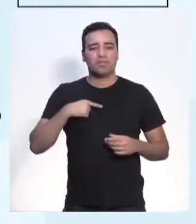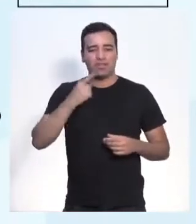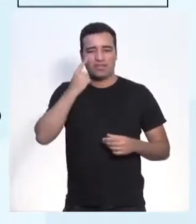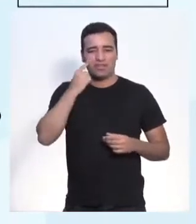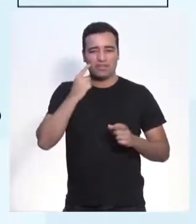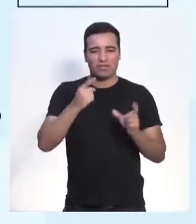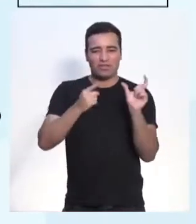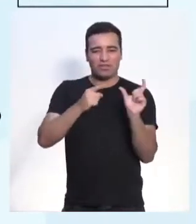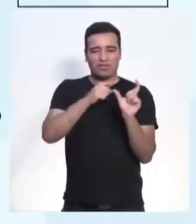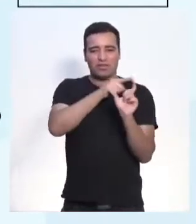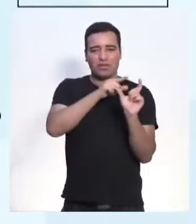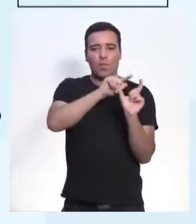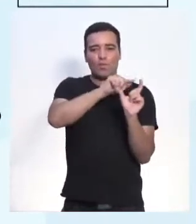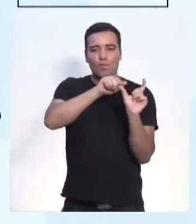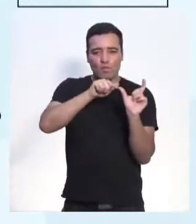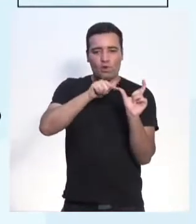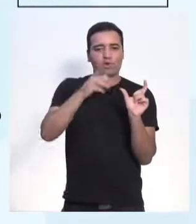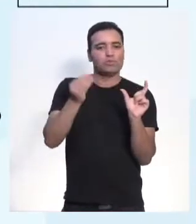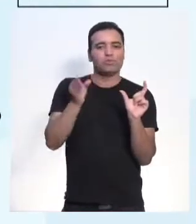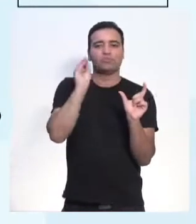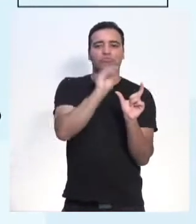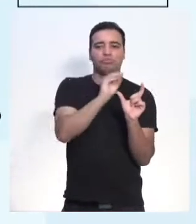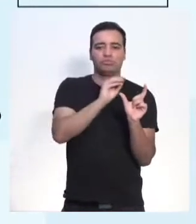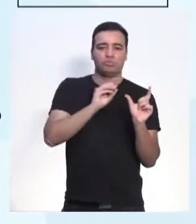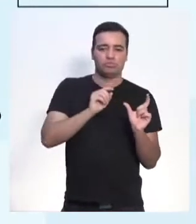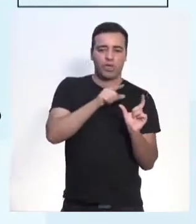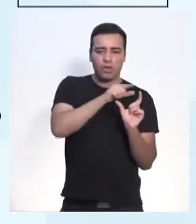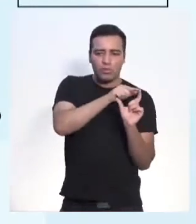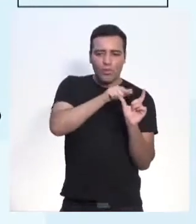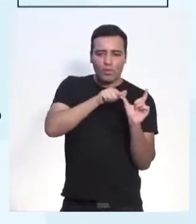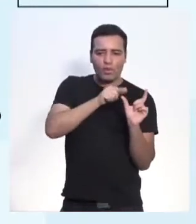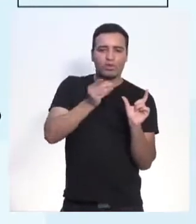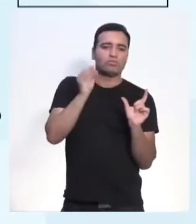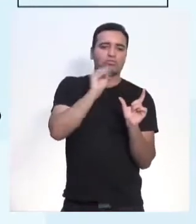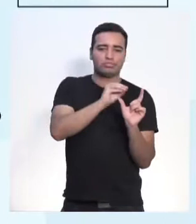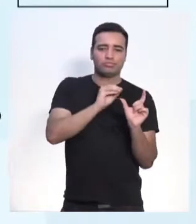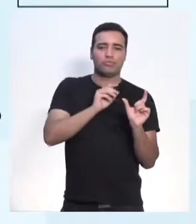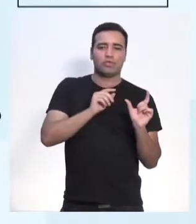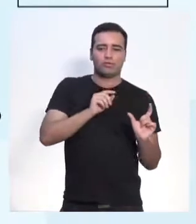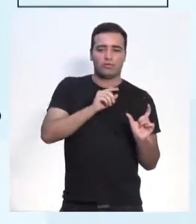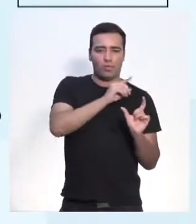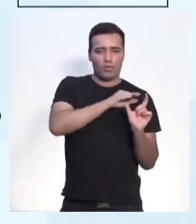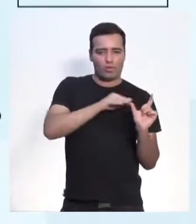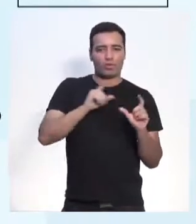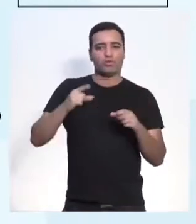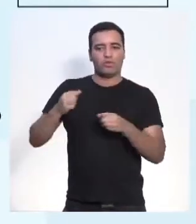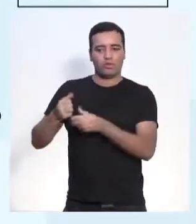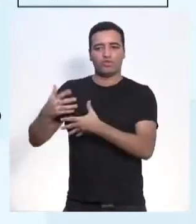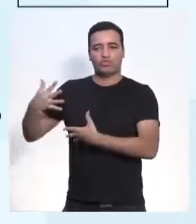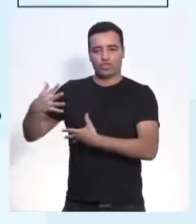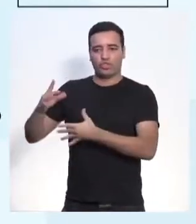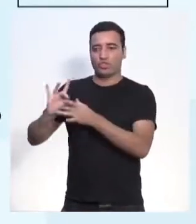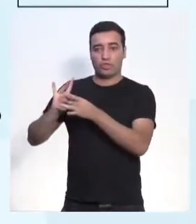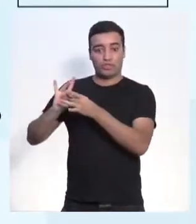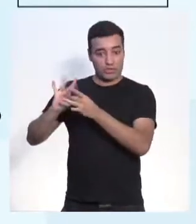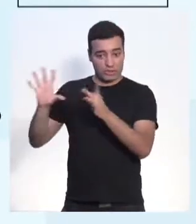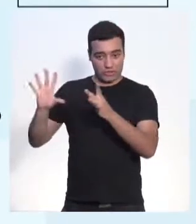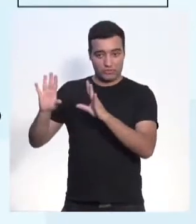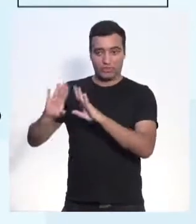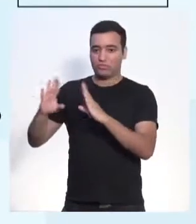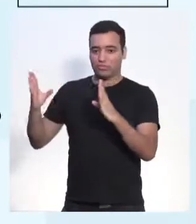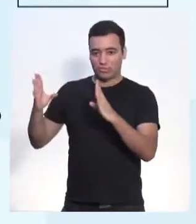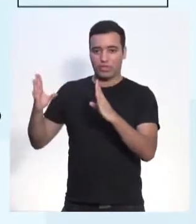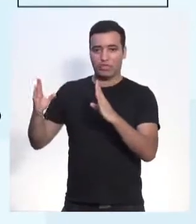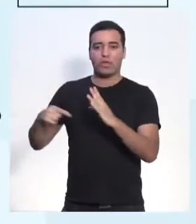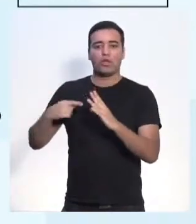esse exercício com as palavras que estão faltando. Então a gente vai deixar o chat aberto agora, já vai abrir o chat. Eu